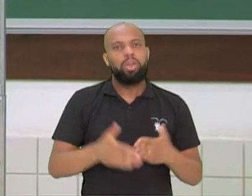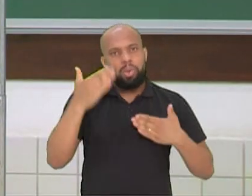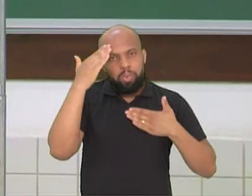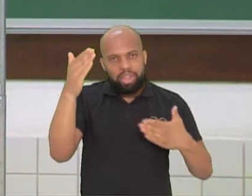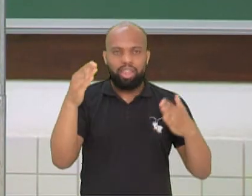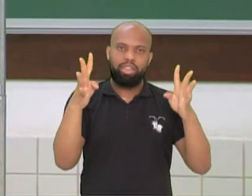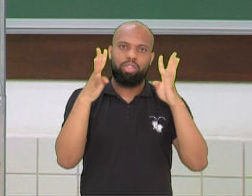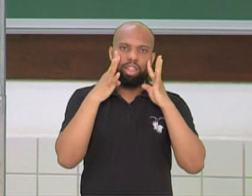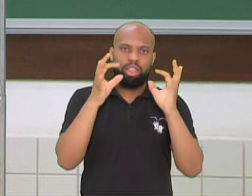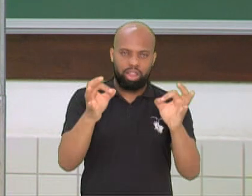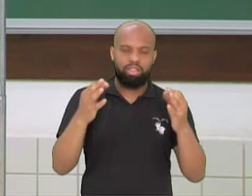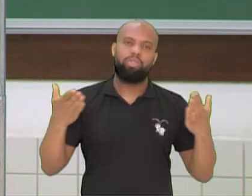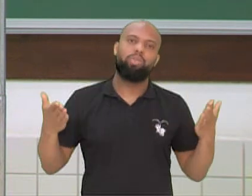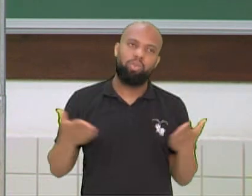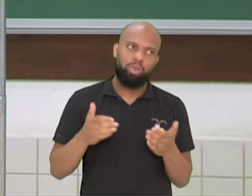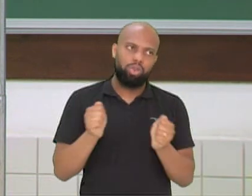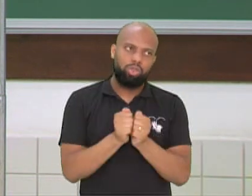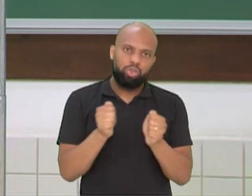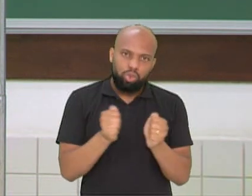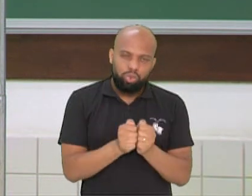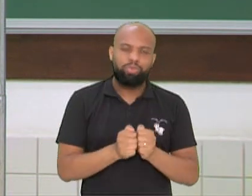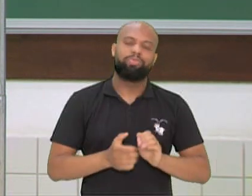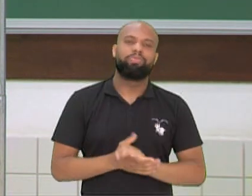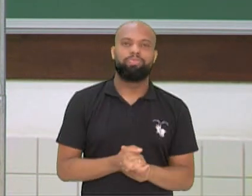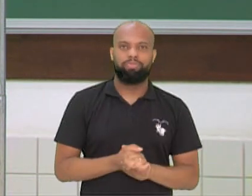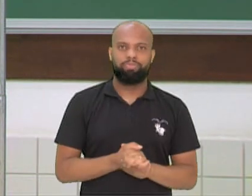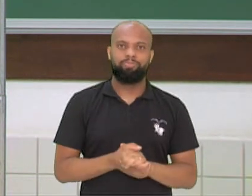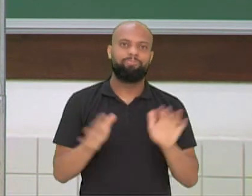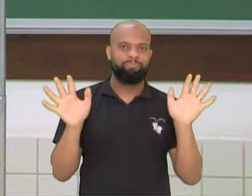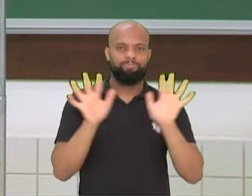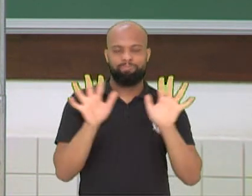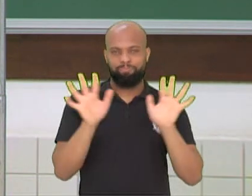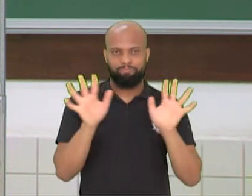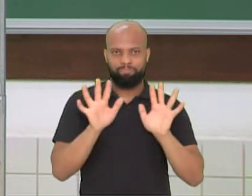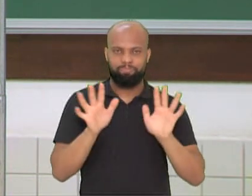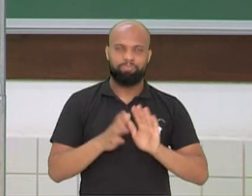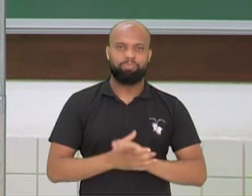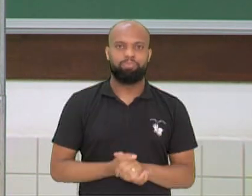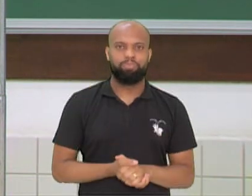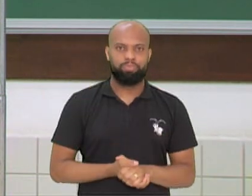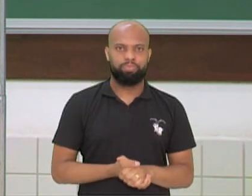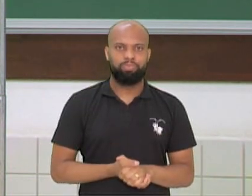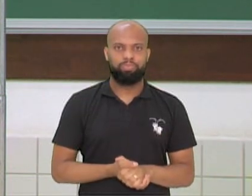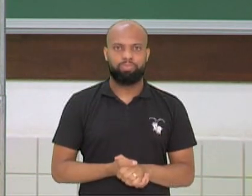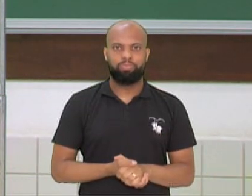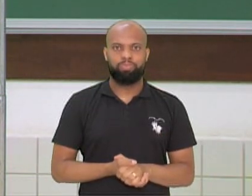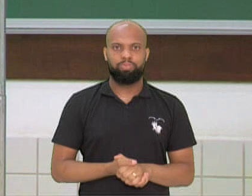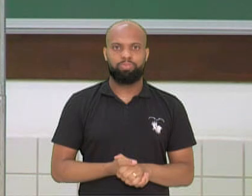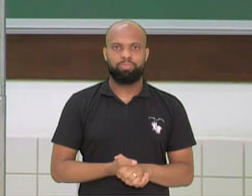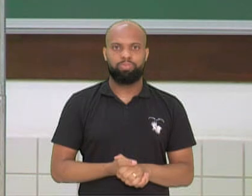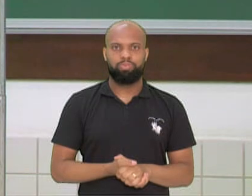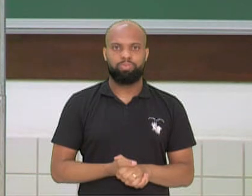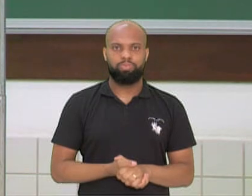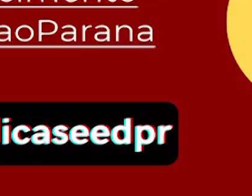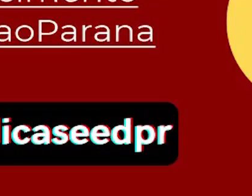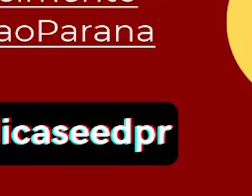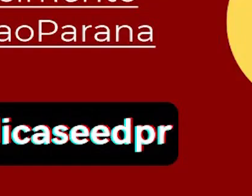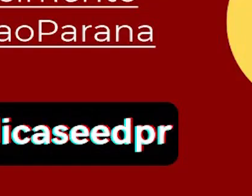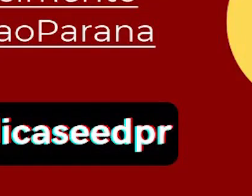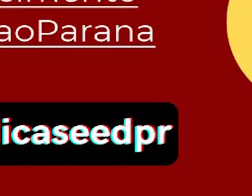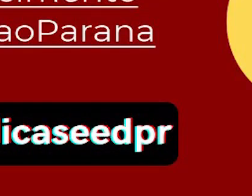Obrigado por vocês terem assistido a aula e até a próxima aula, ok? Abração.